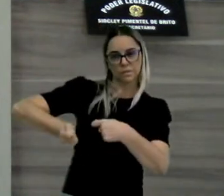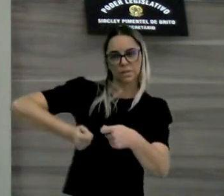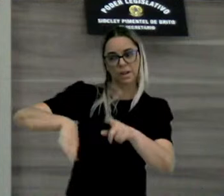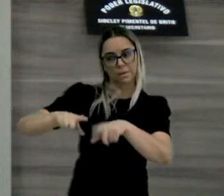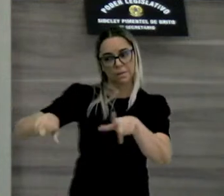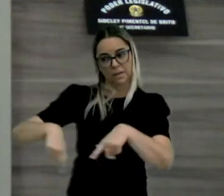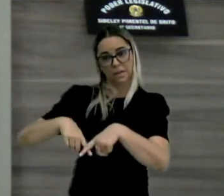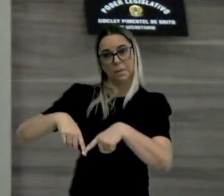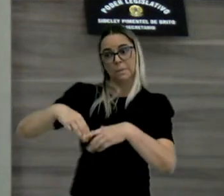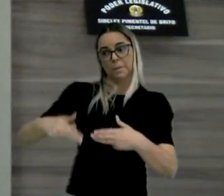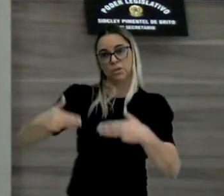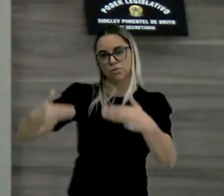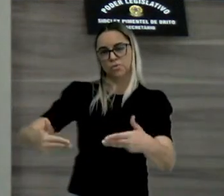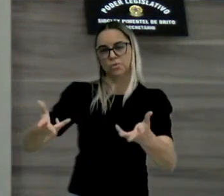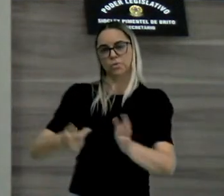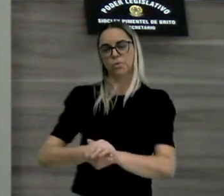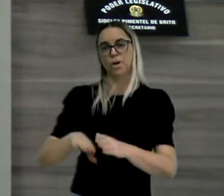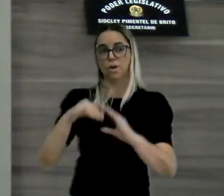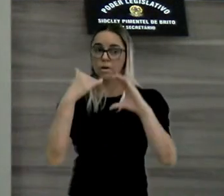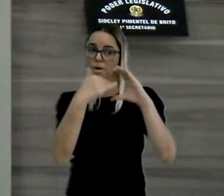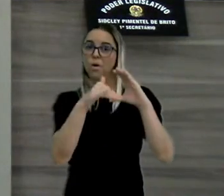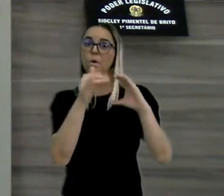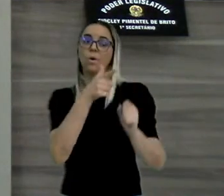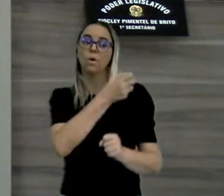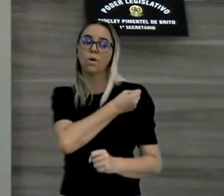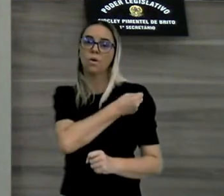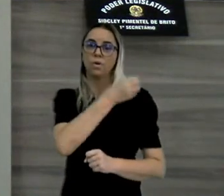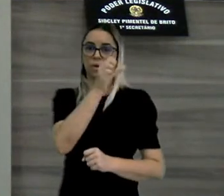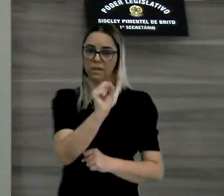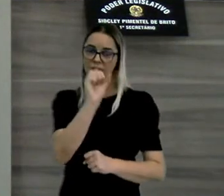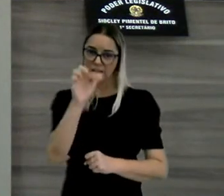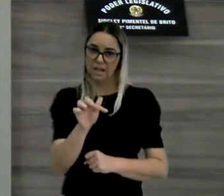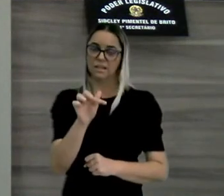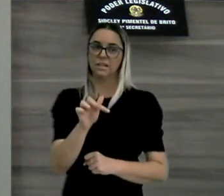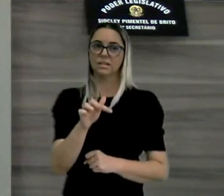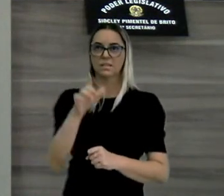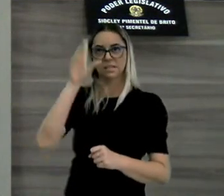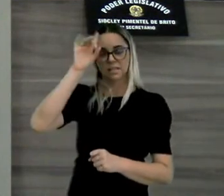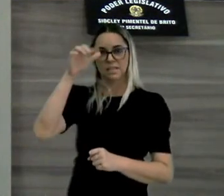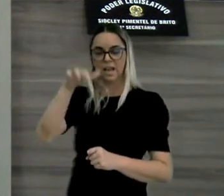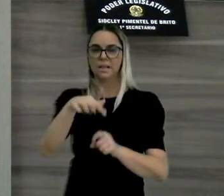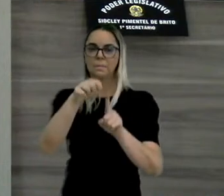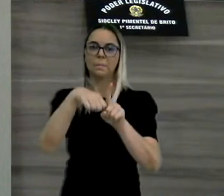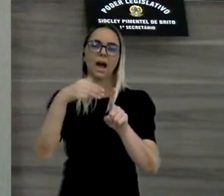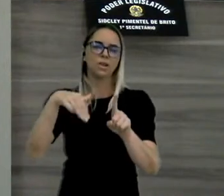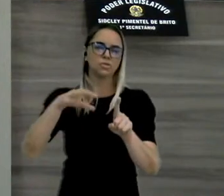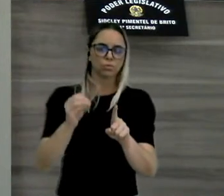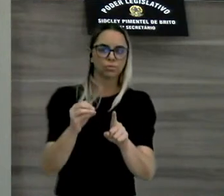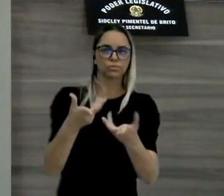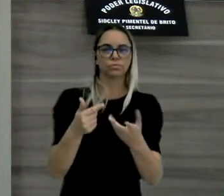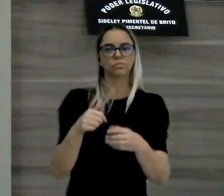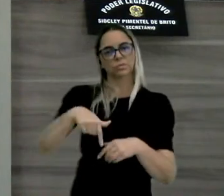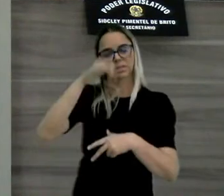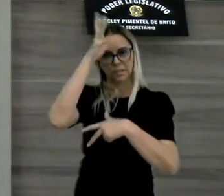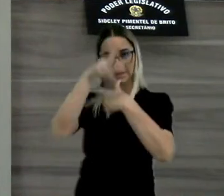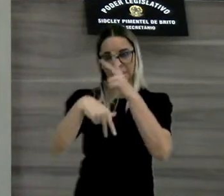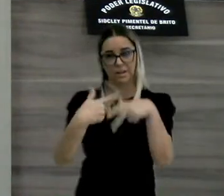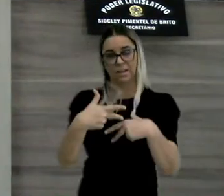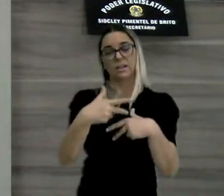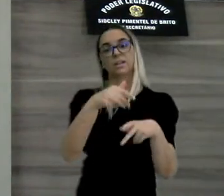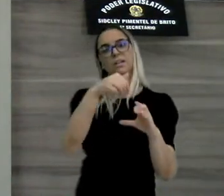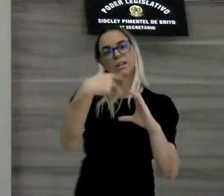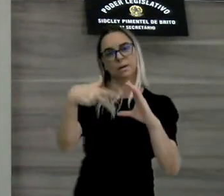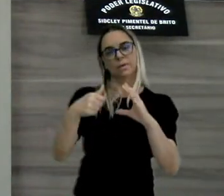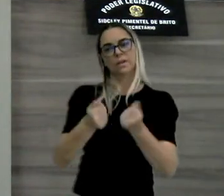ministro por meio do qual encaminho o Ofício 87 de 7 de março de 2024 da Câmara Municipal de sãoo Una remitida esta pasta por